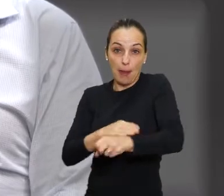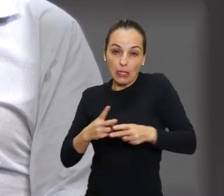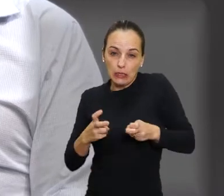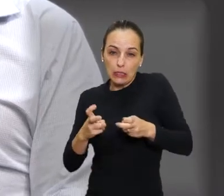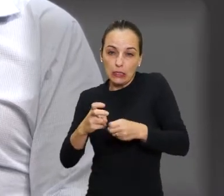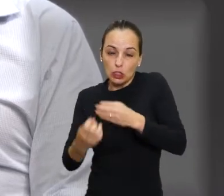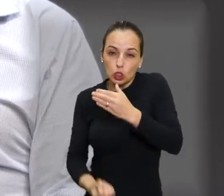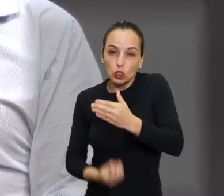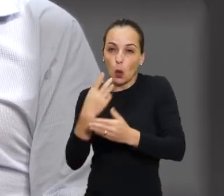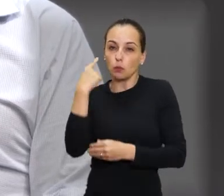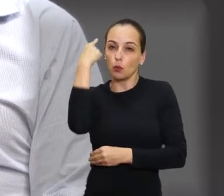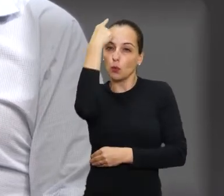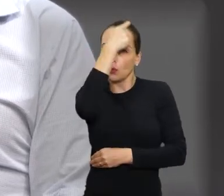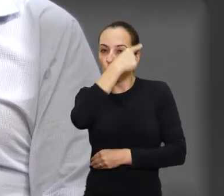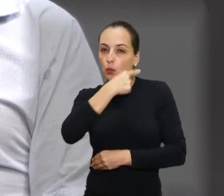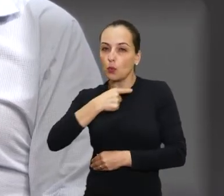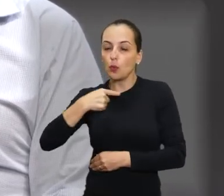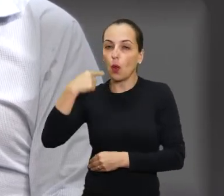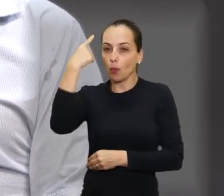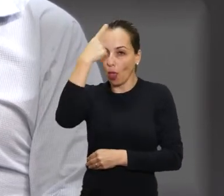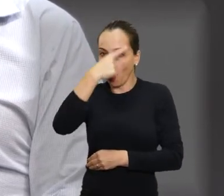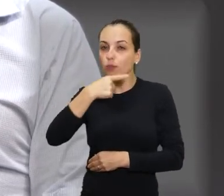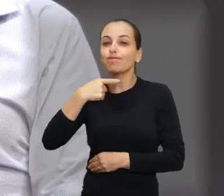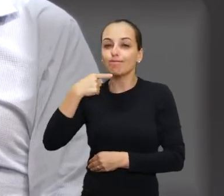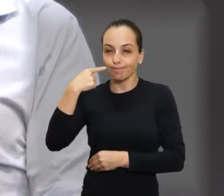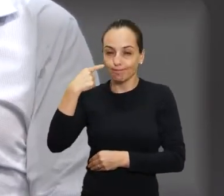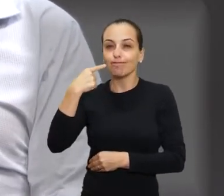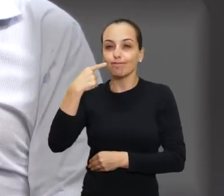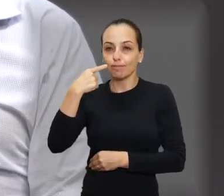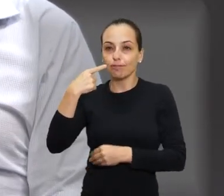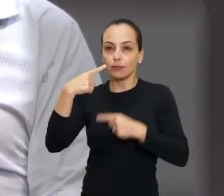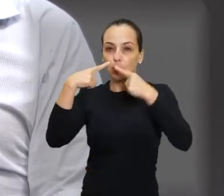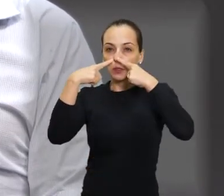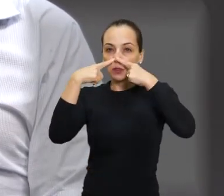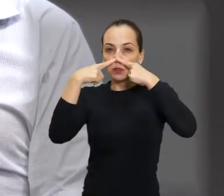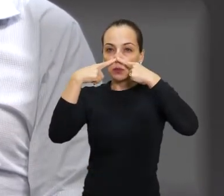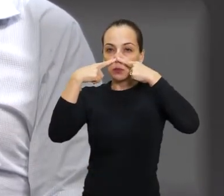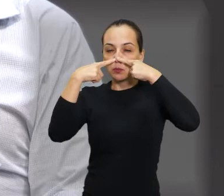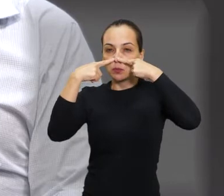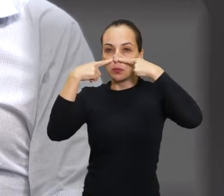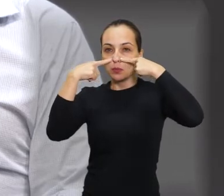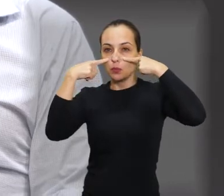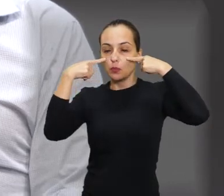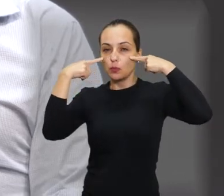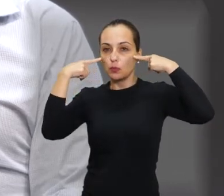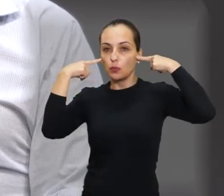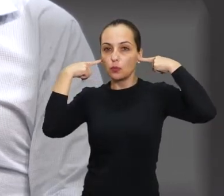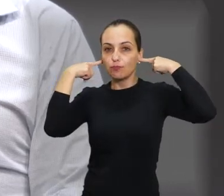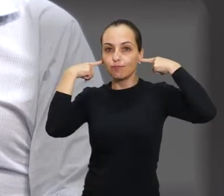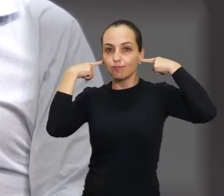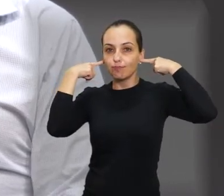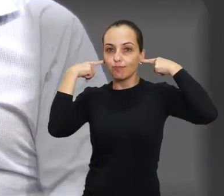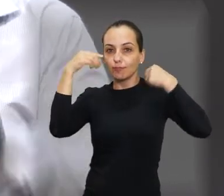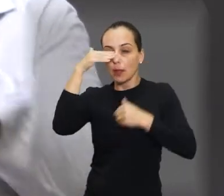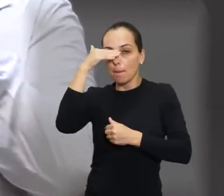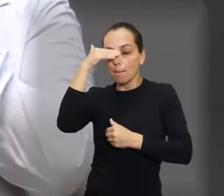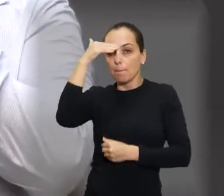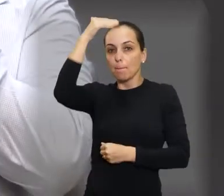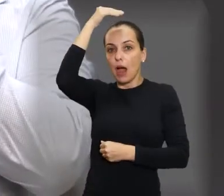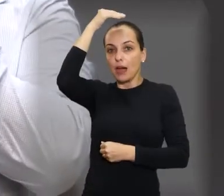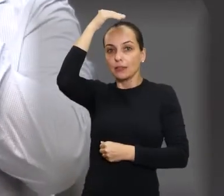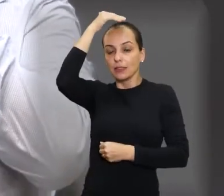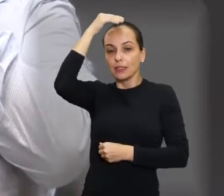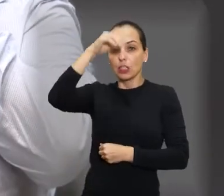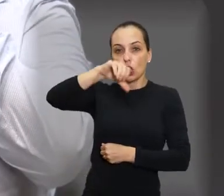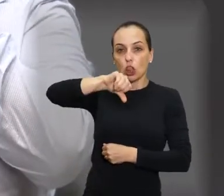pele. A grande maioria dos cânceres de pele são localizados em áreas fotoexpostas. Se a gente traçar uma linha imaginária